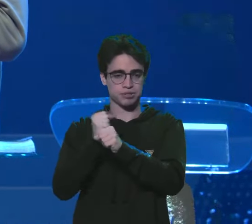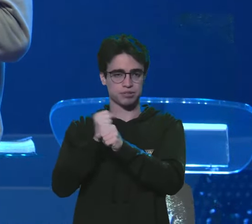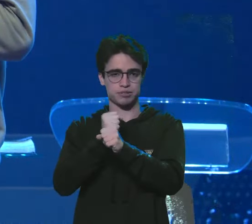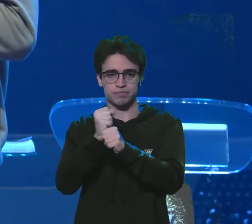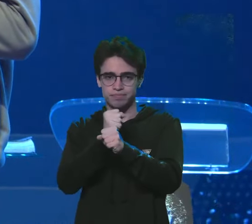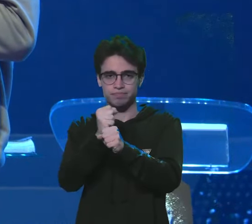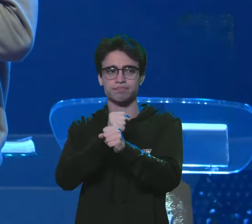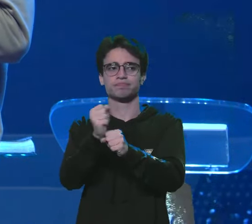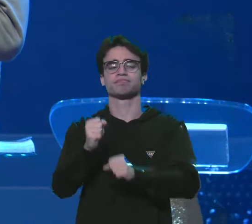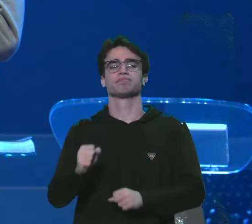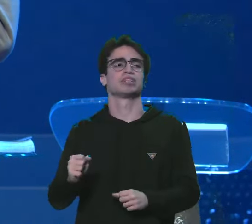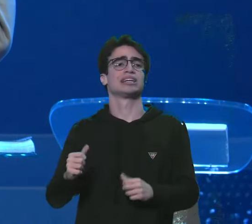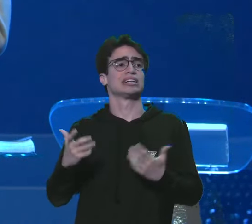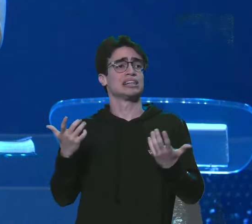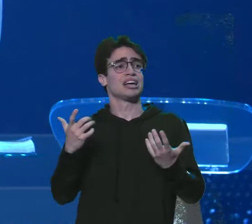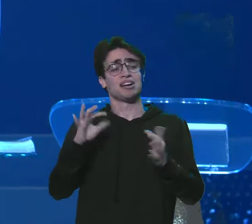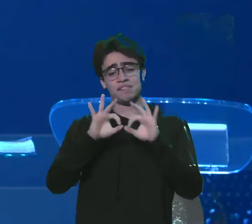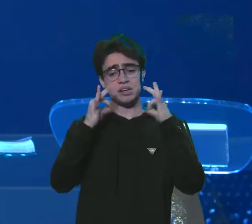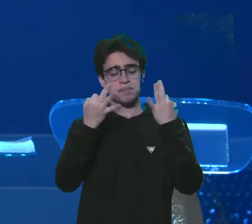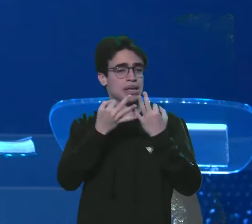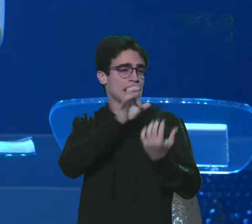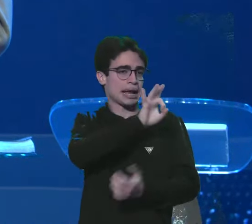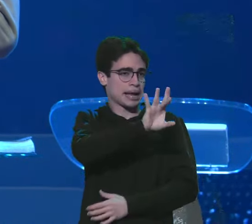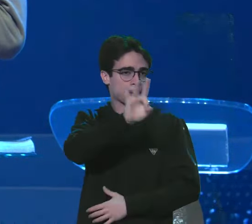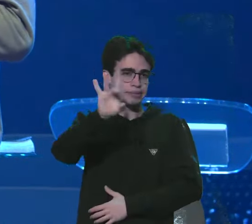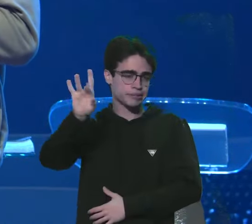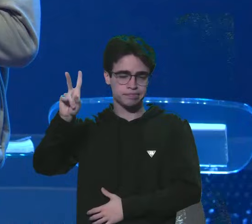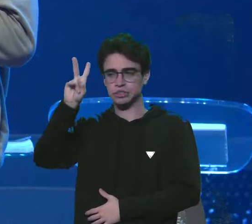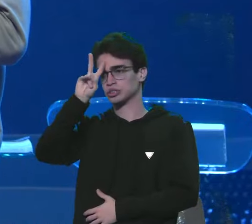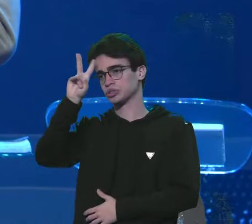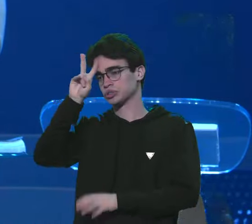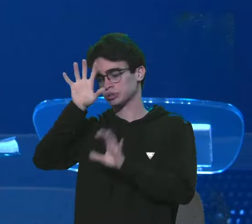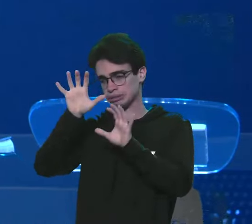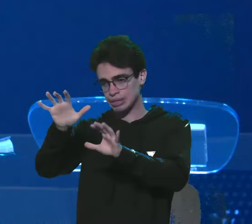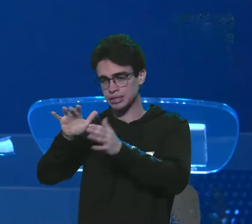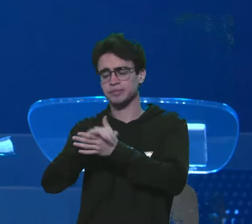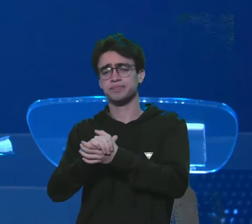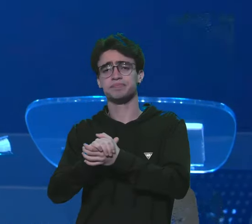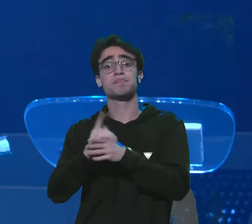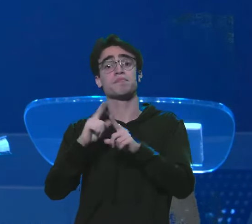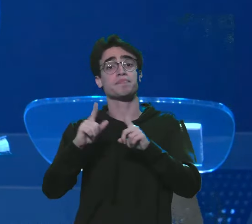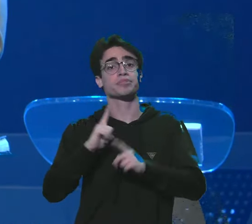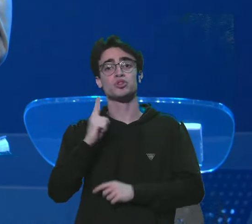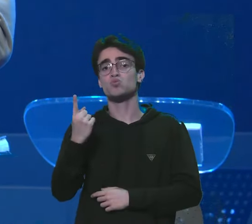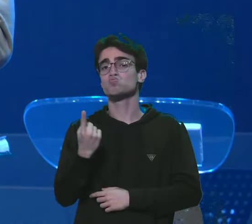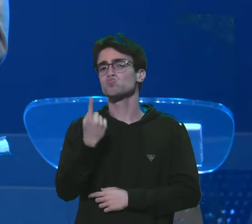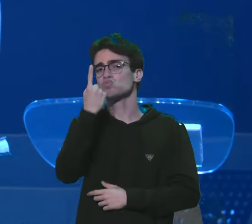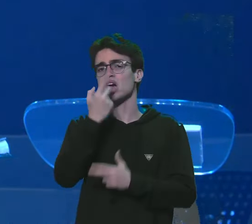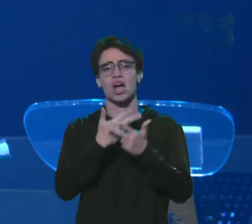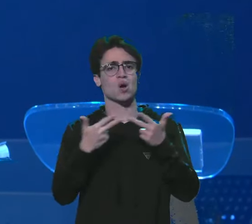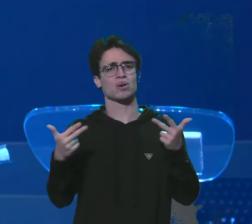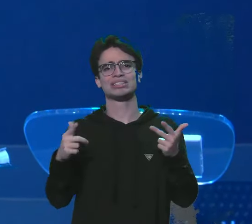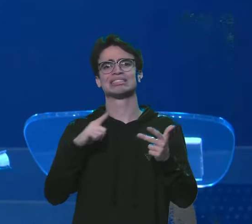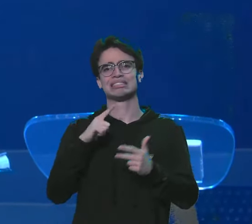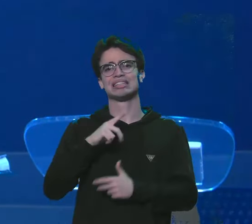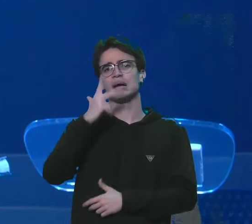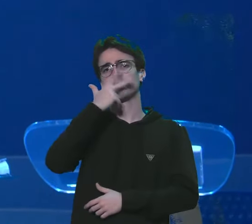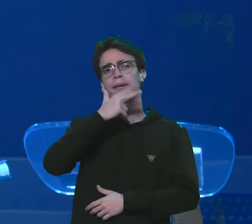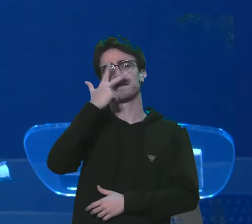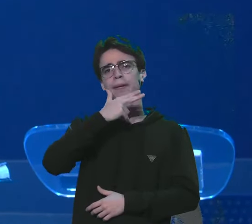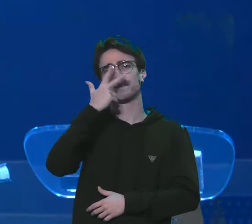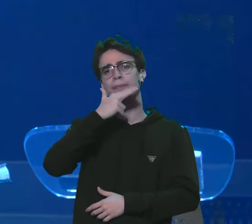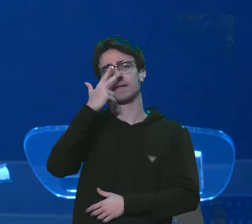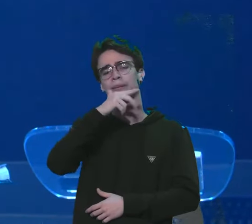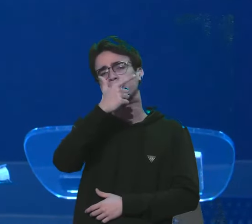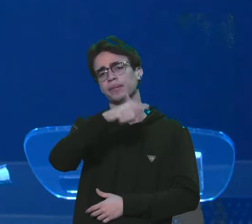gerações. Cada família tem uma história específica, mas tem uma coisa que se repete várias vezes, seja quando